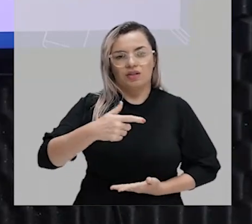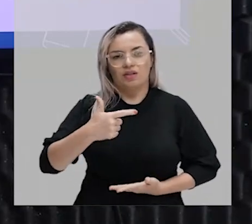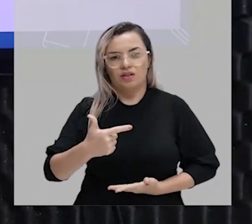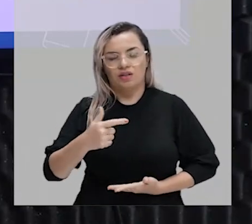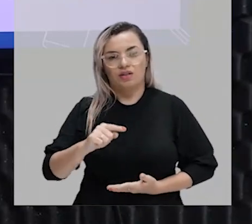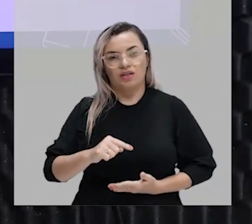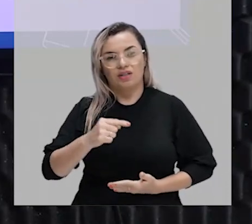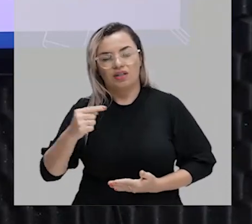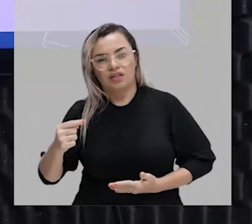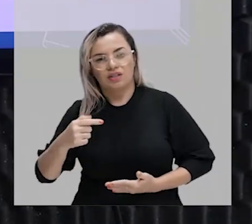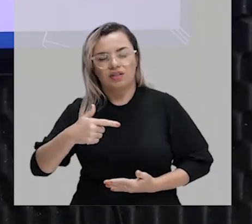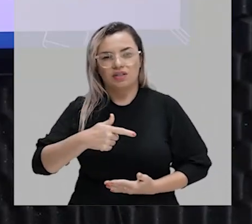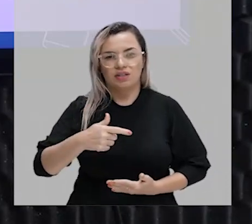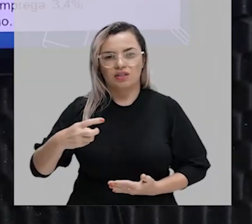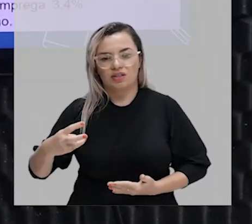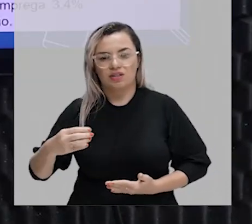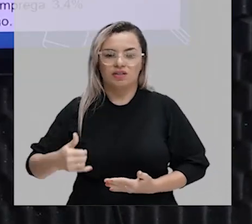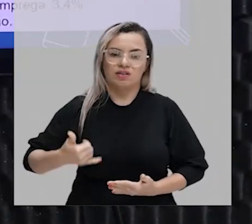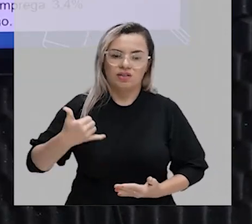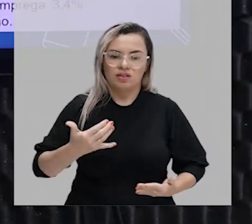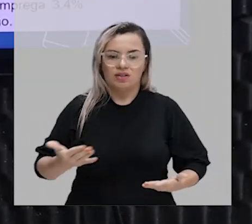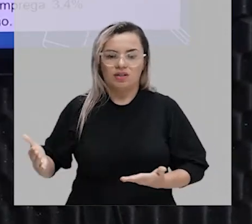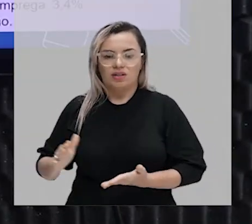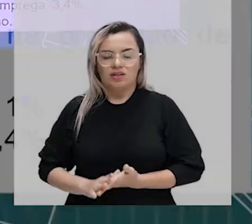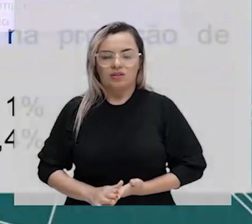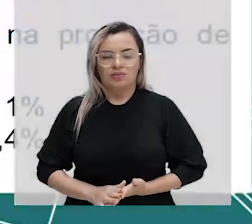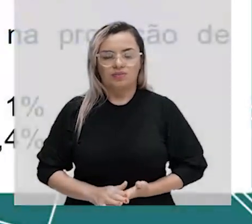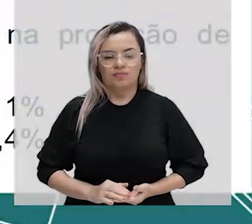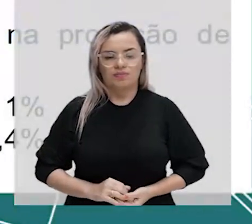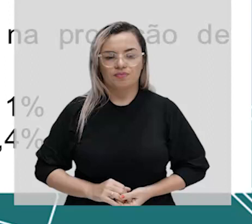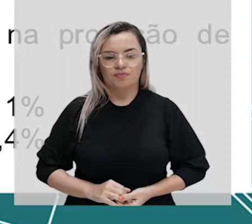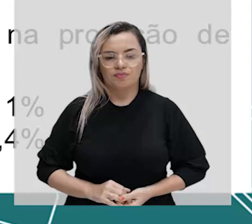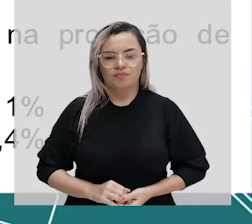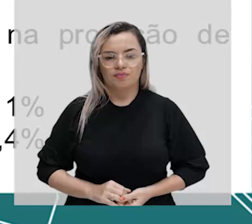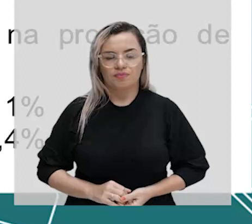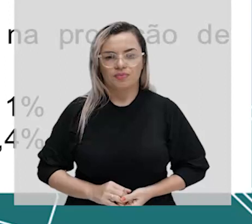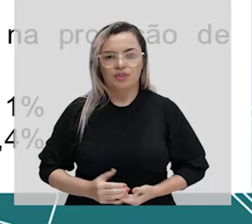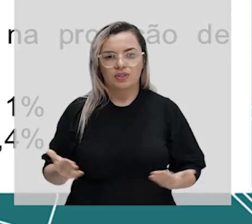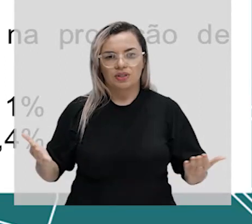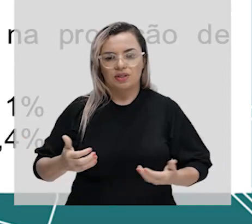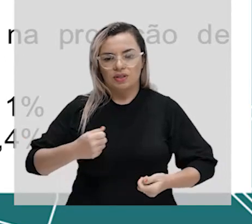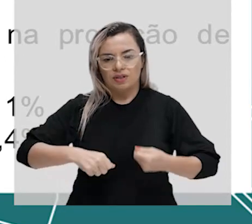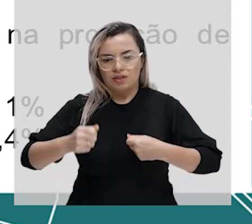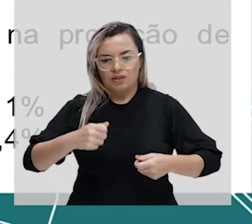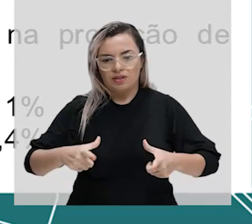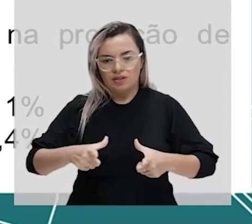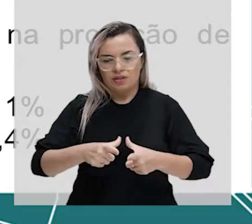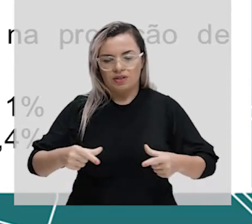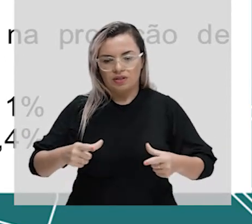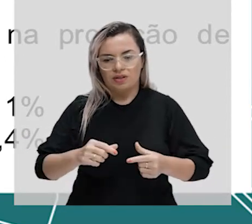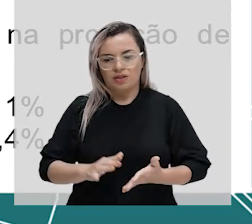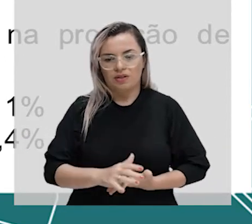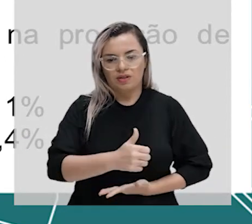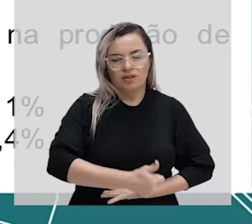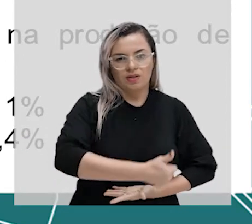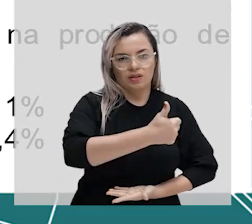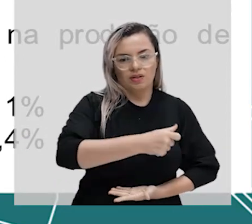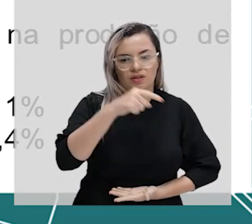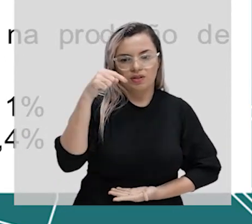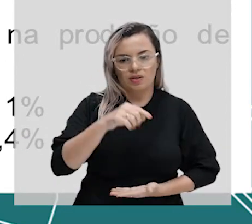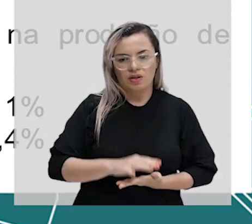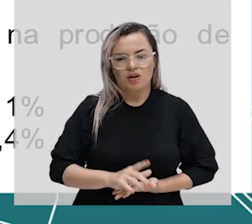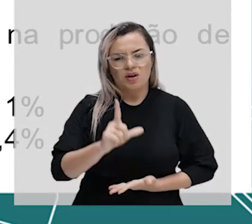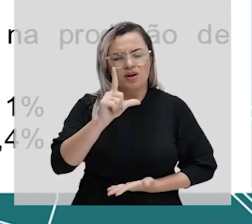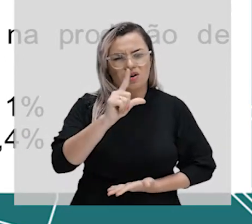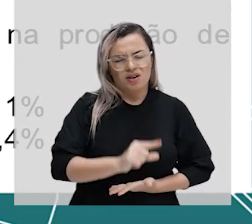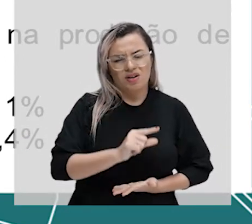anos à frente, tá? Em relação à expectativa de vida. Sobre a economia japonesa. Vamos lá. O setor primário, galera, ele vai ser pouco